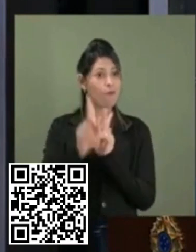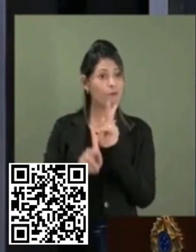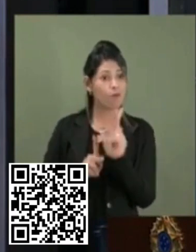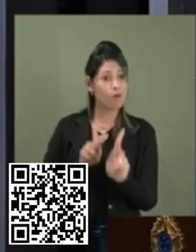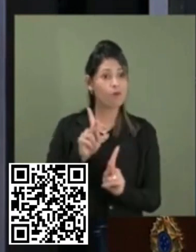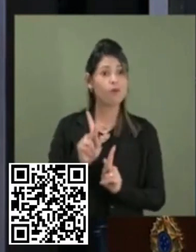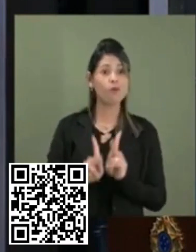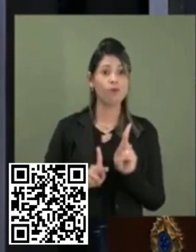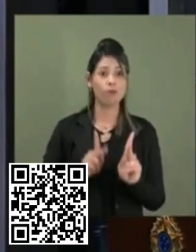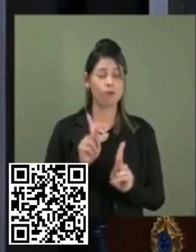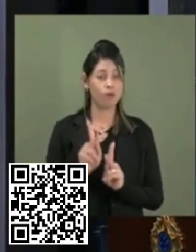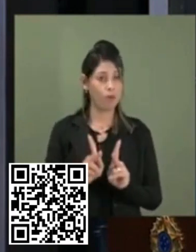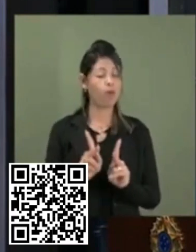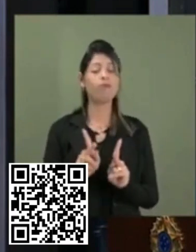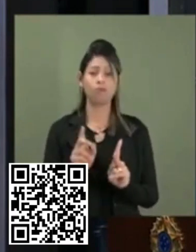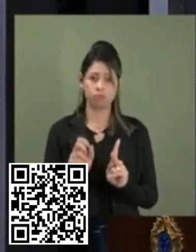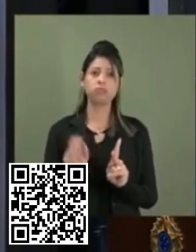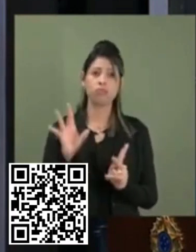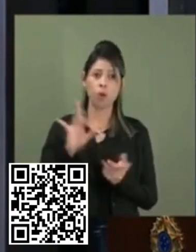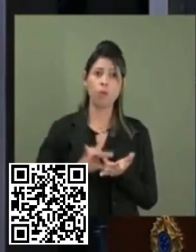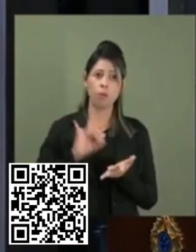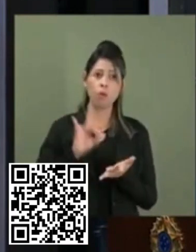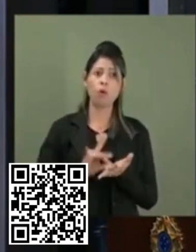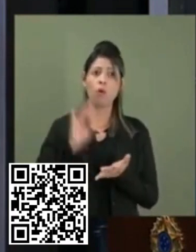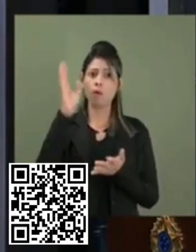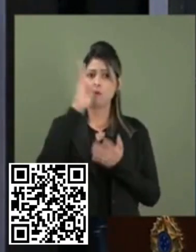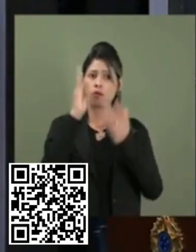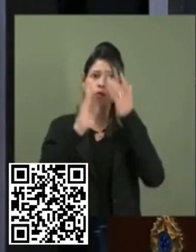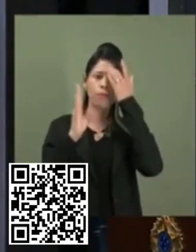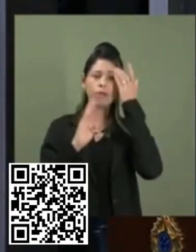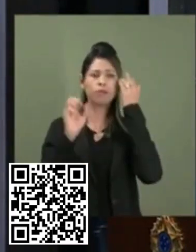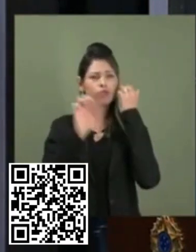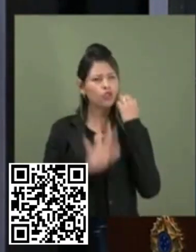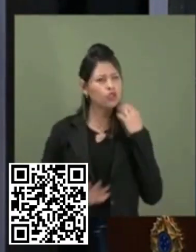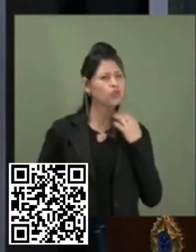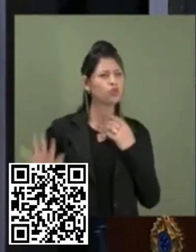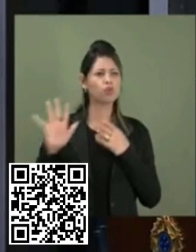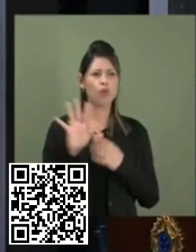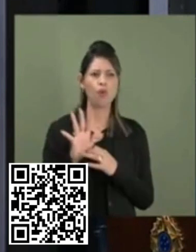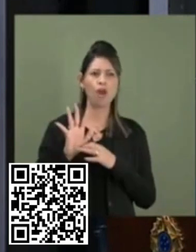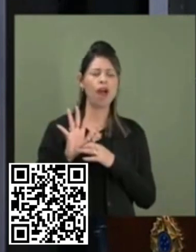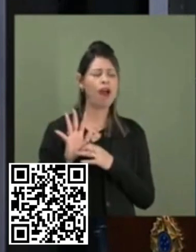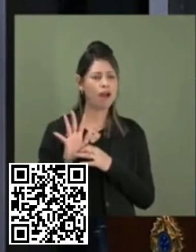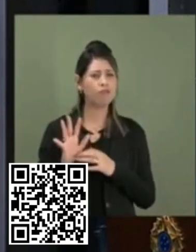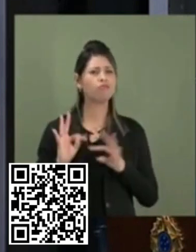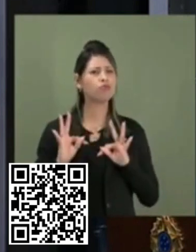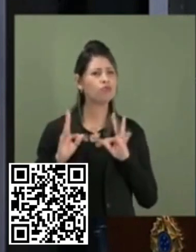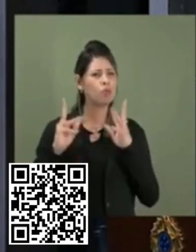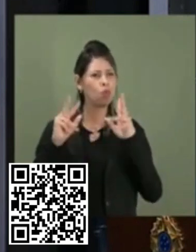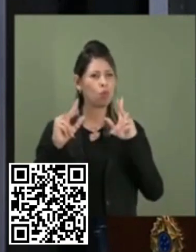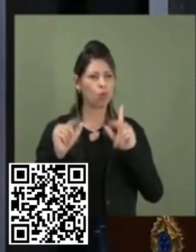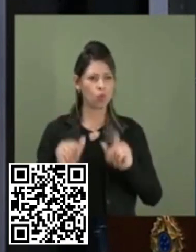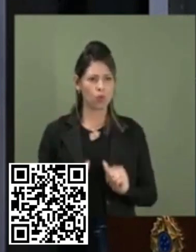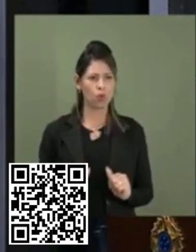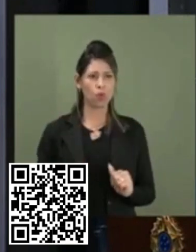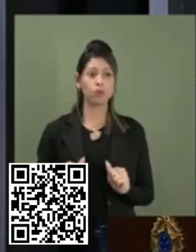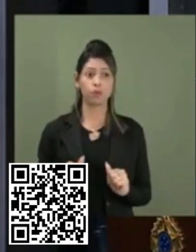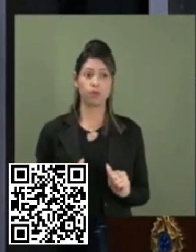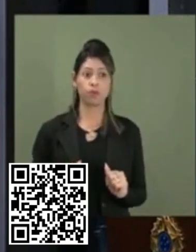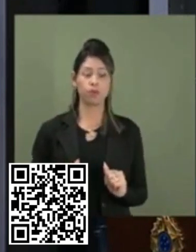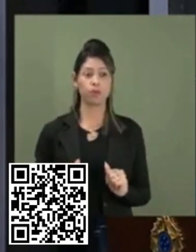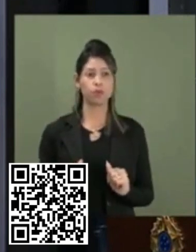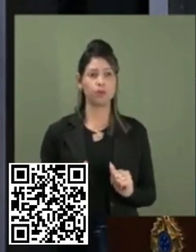representa a população em geral, total, que ali